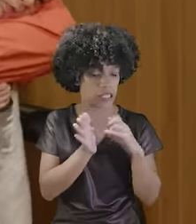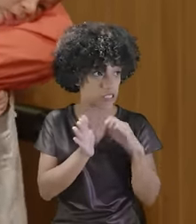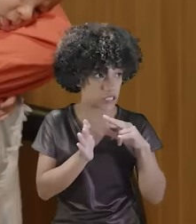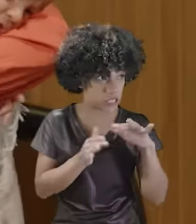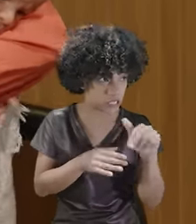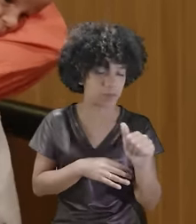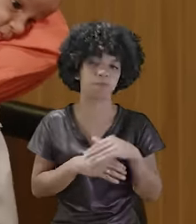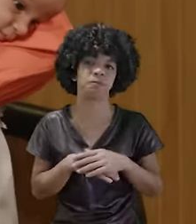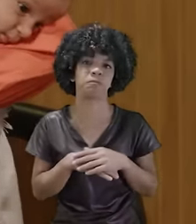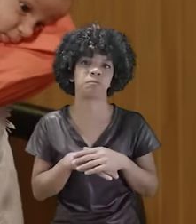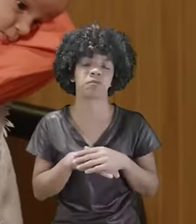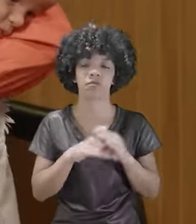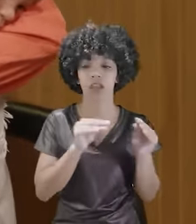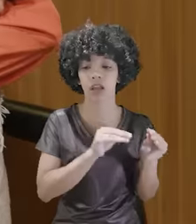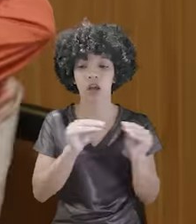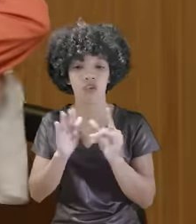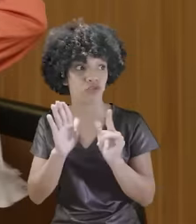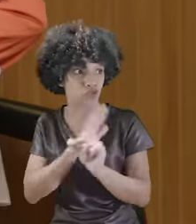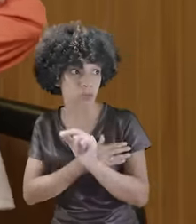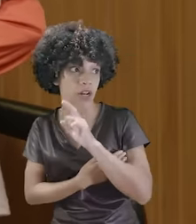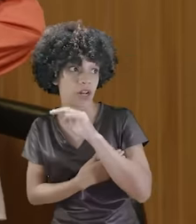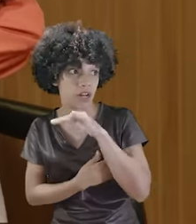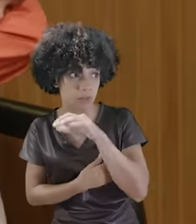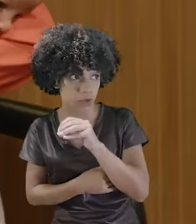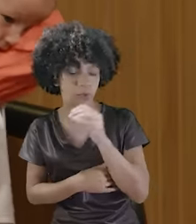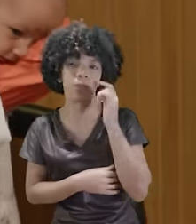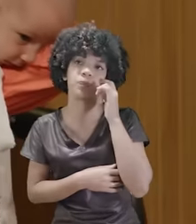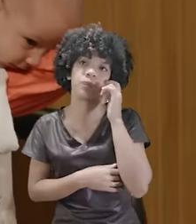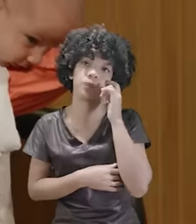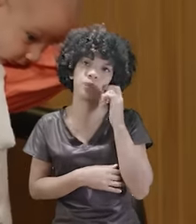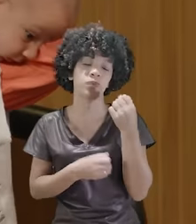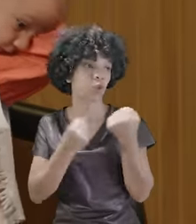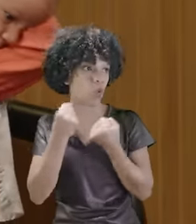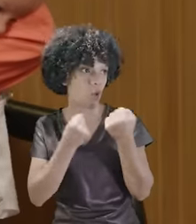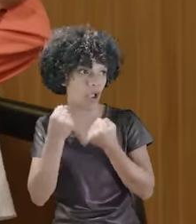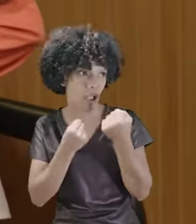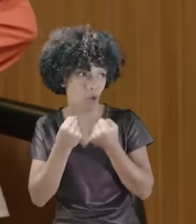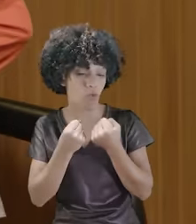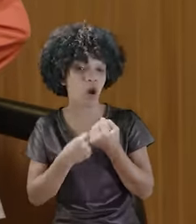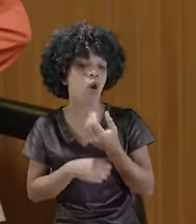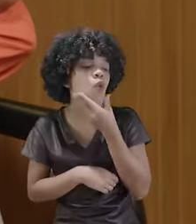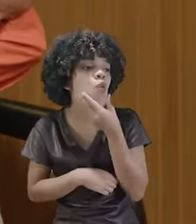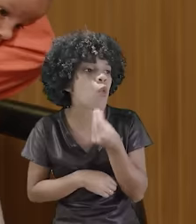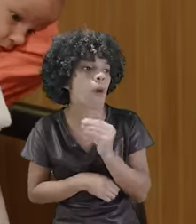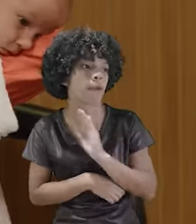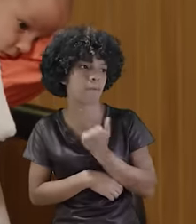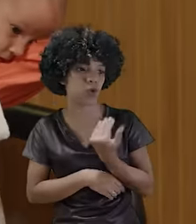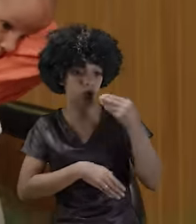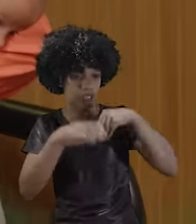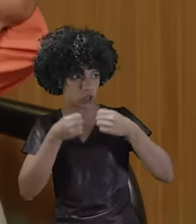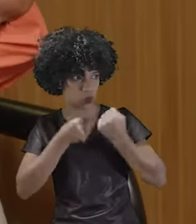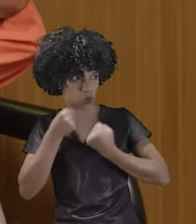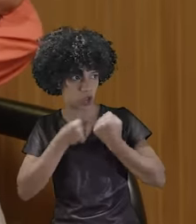o Líbano a gente saiu com o carro que tava um rapaz morto no carro